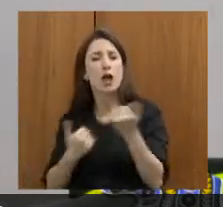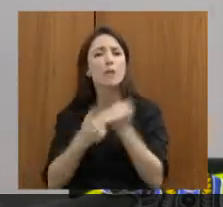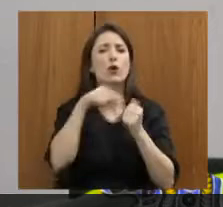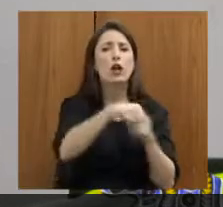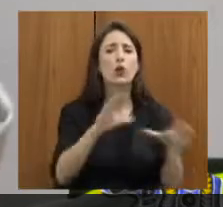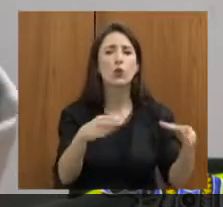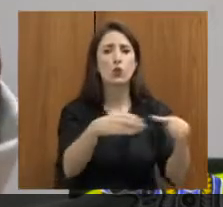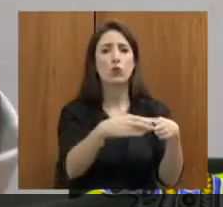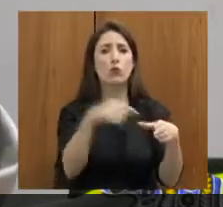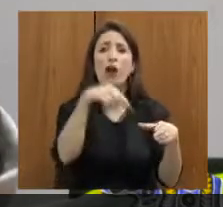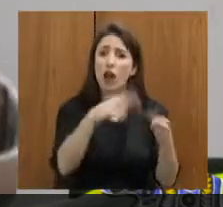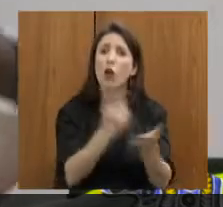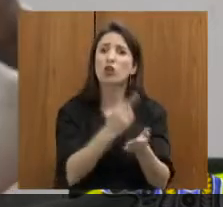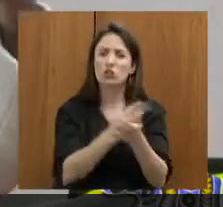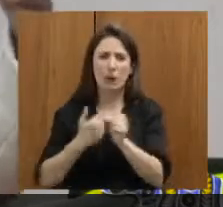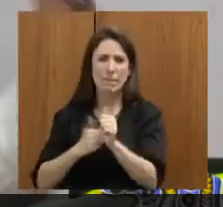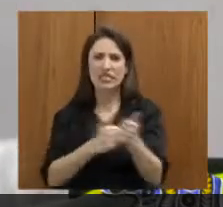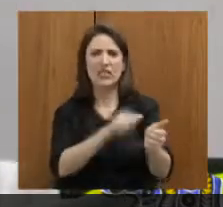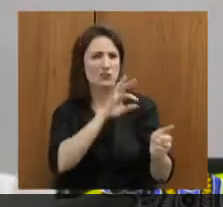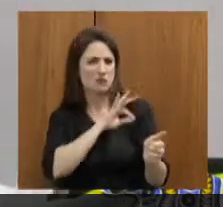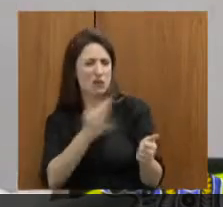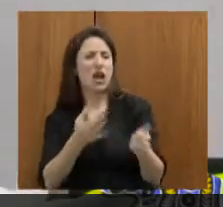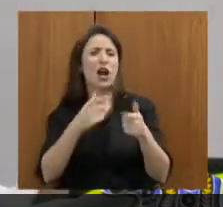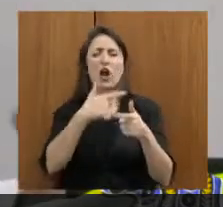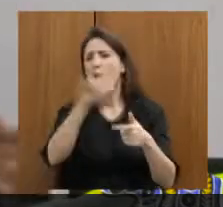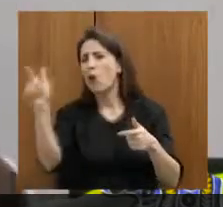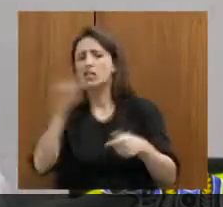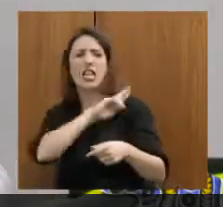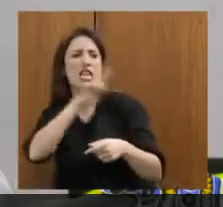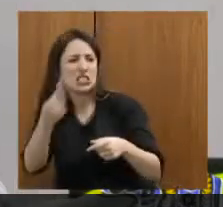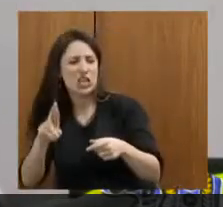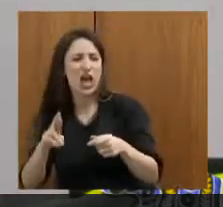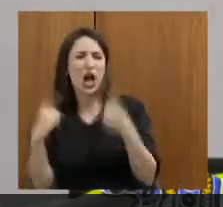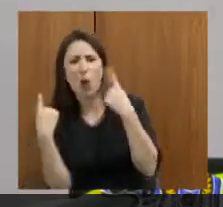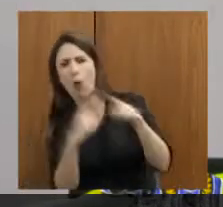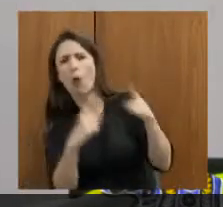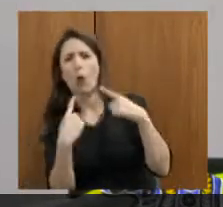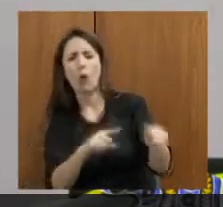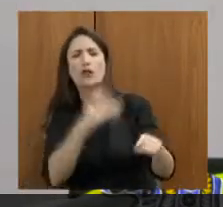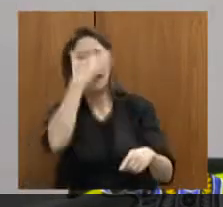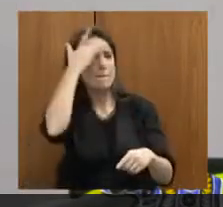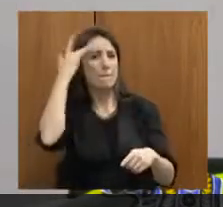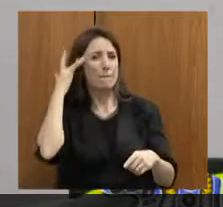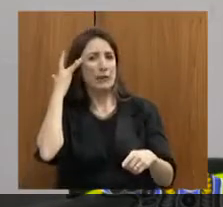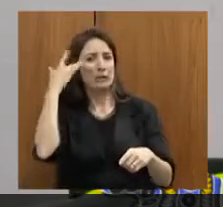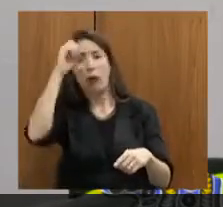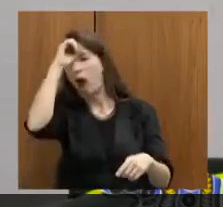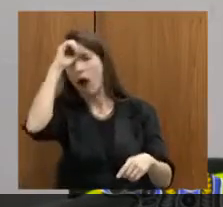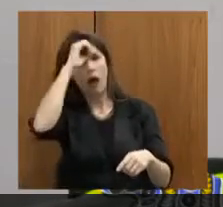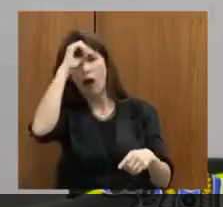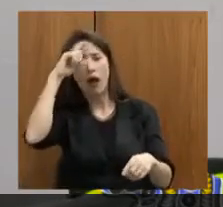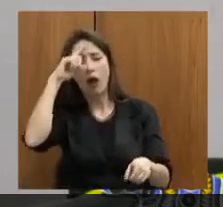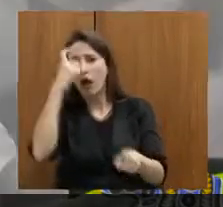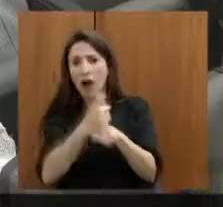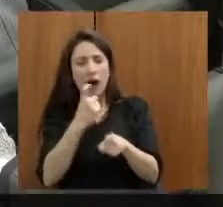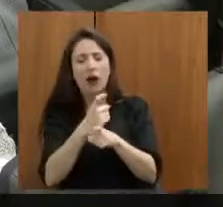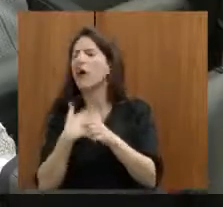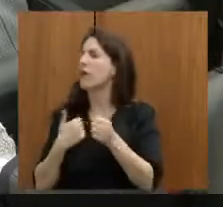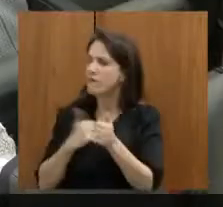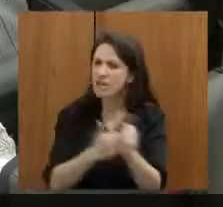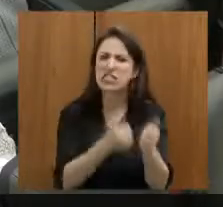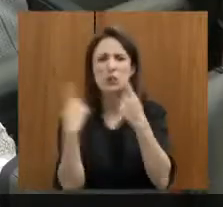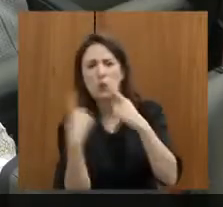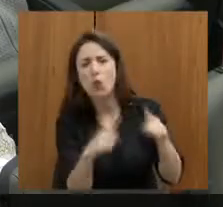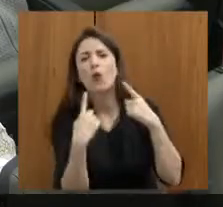continua sendo perseguido pelas outras religiões por pessoas que desconhecem a cultura